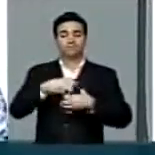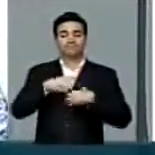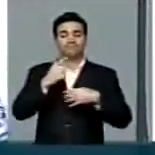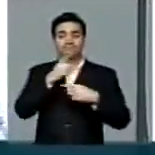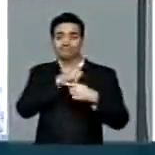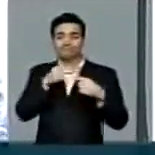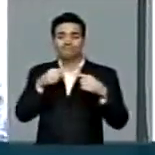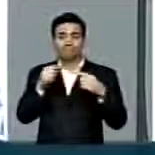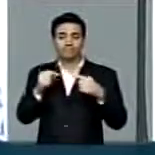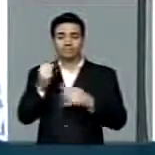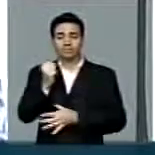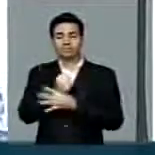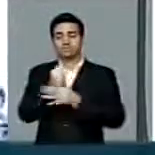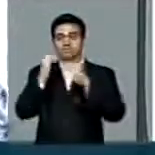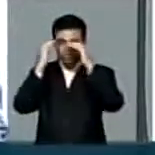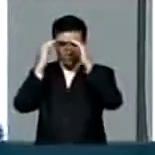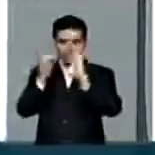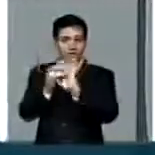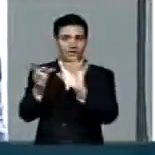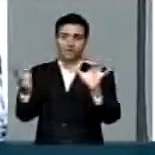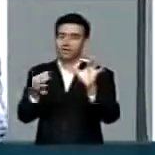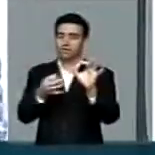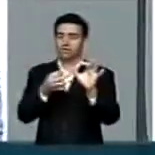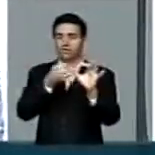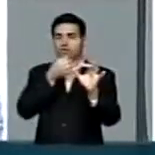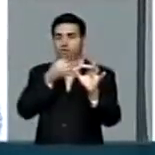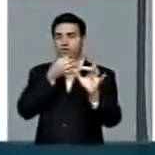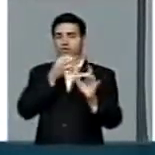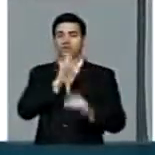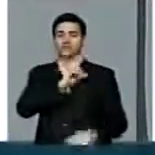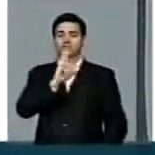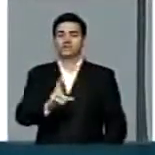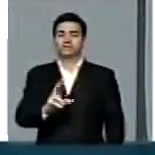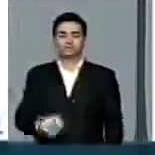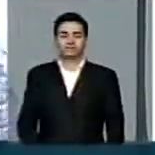garantia das liberdades de manifestações religiosas. Muito obrigada, senhor presidente.